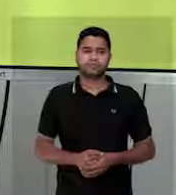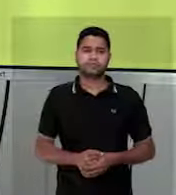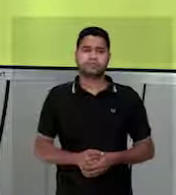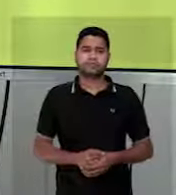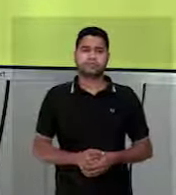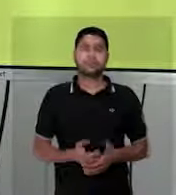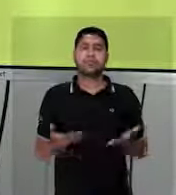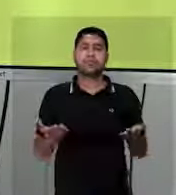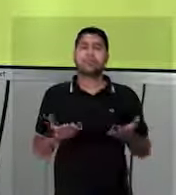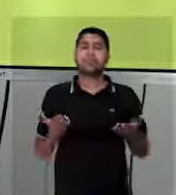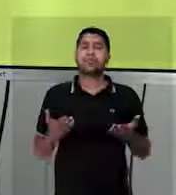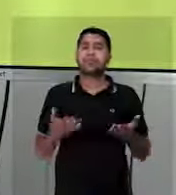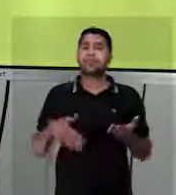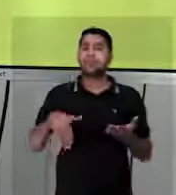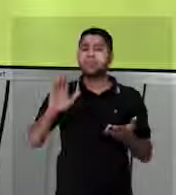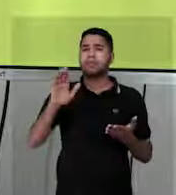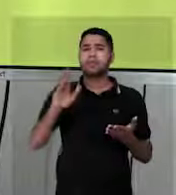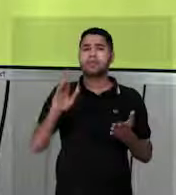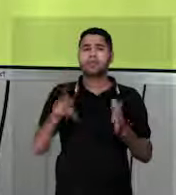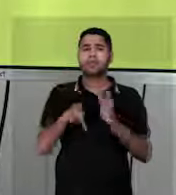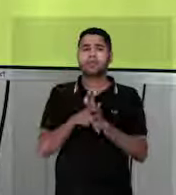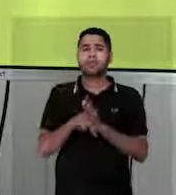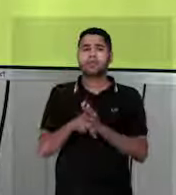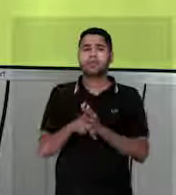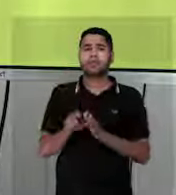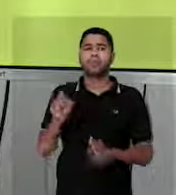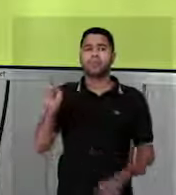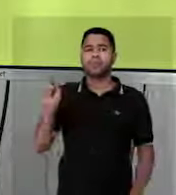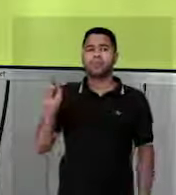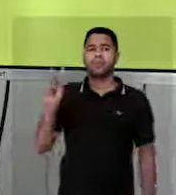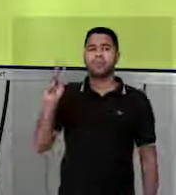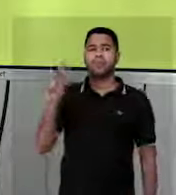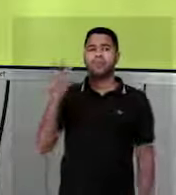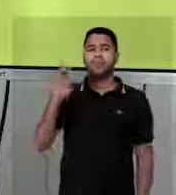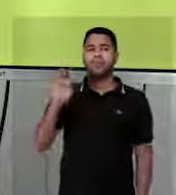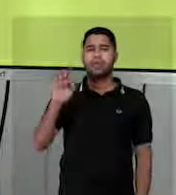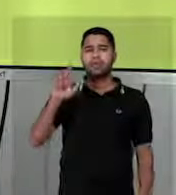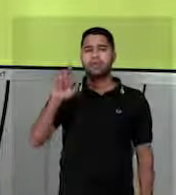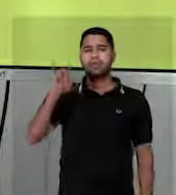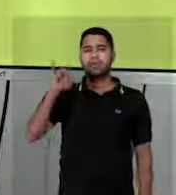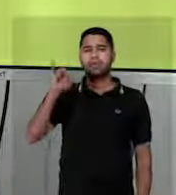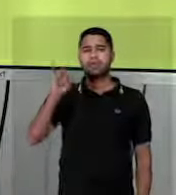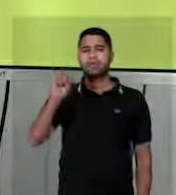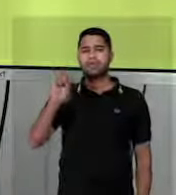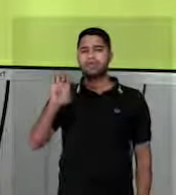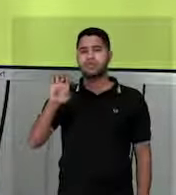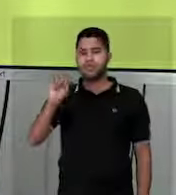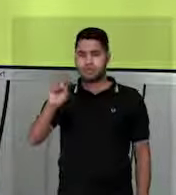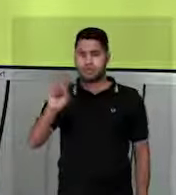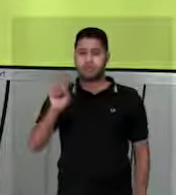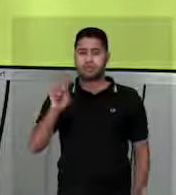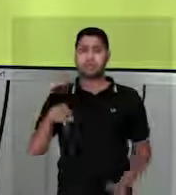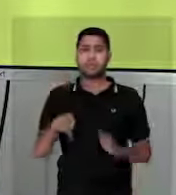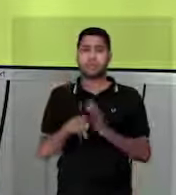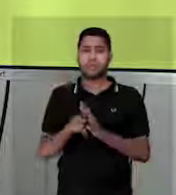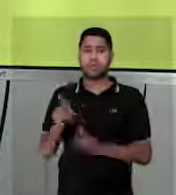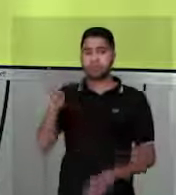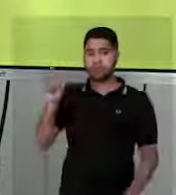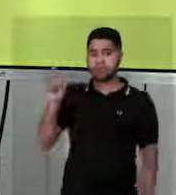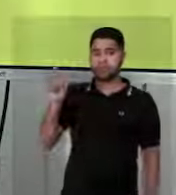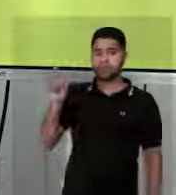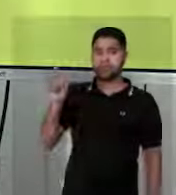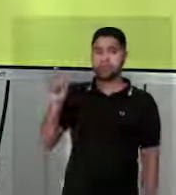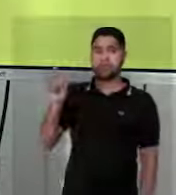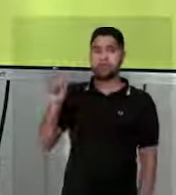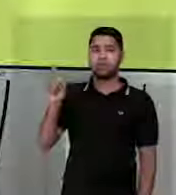Agora a gente vai falar um pouco mais sobre as eumintoses, né? Trouxe aqui a esquistossomose, causada pelo Schistosoma